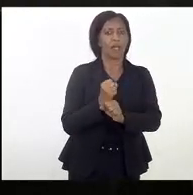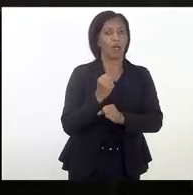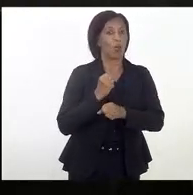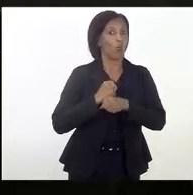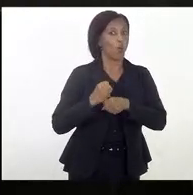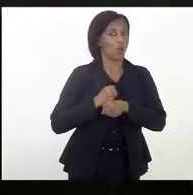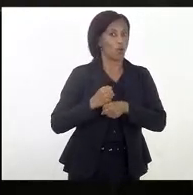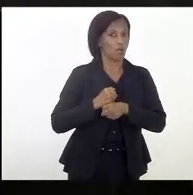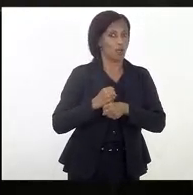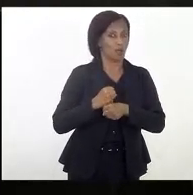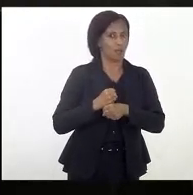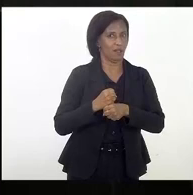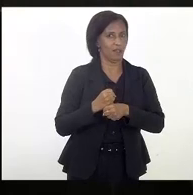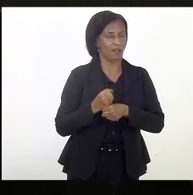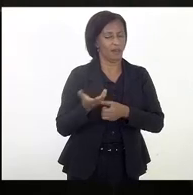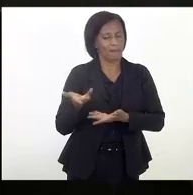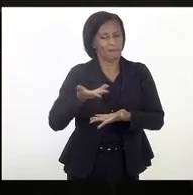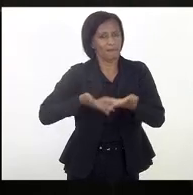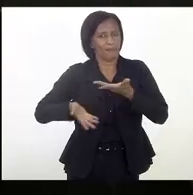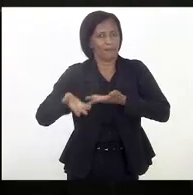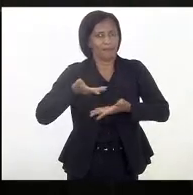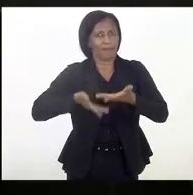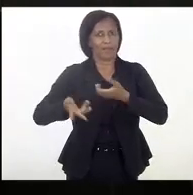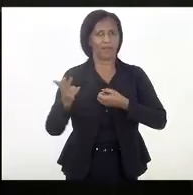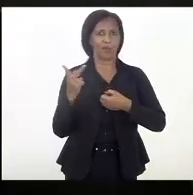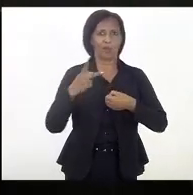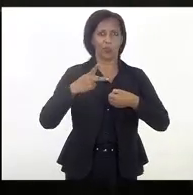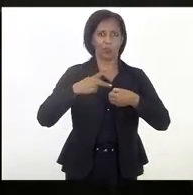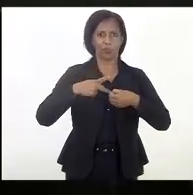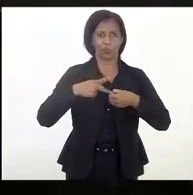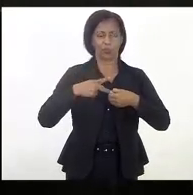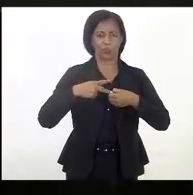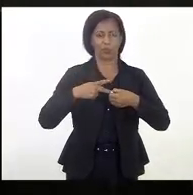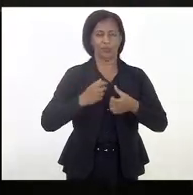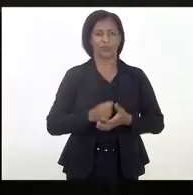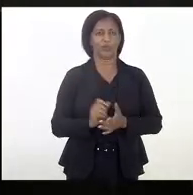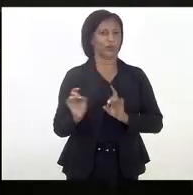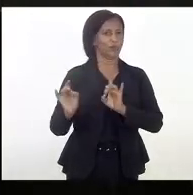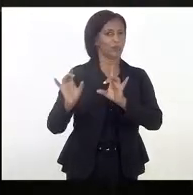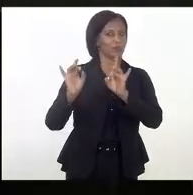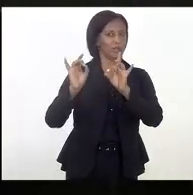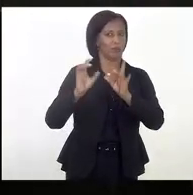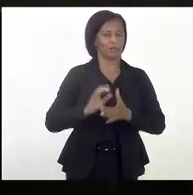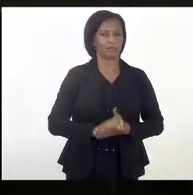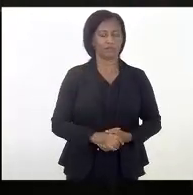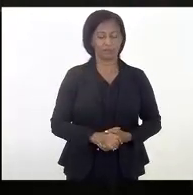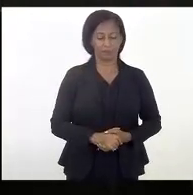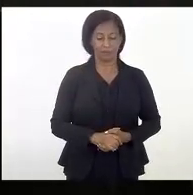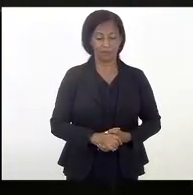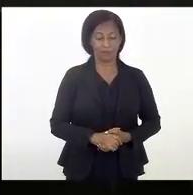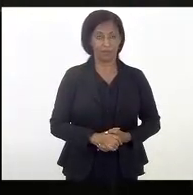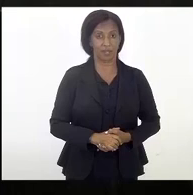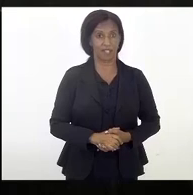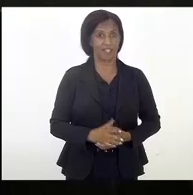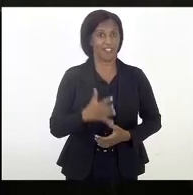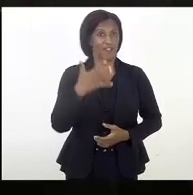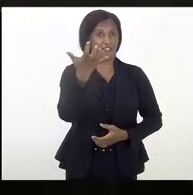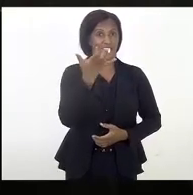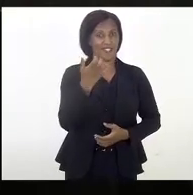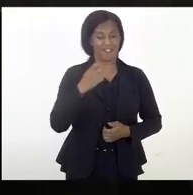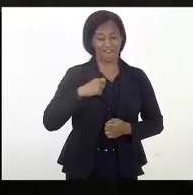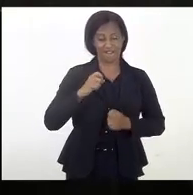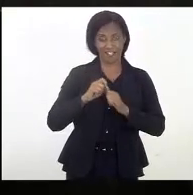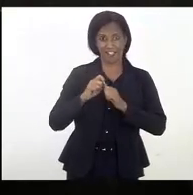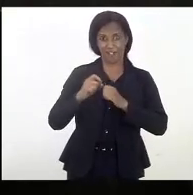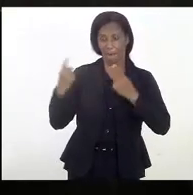no quesito Hot participação especial Oi e aí queria fazer um desafio a vossa